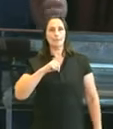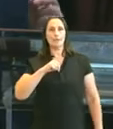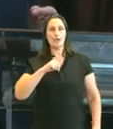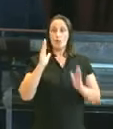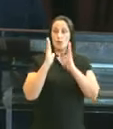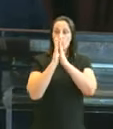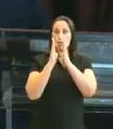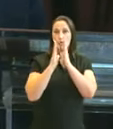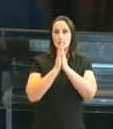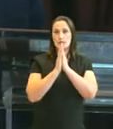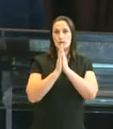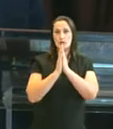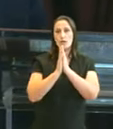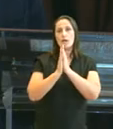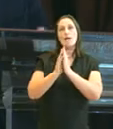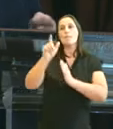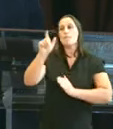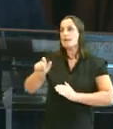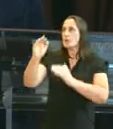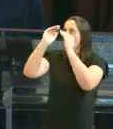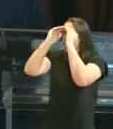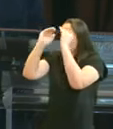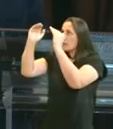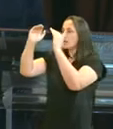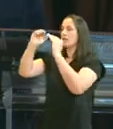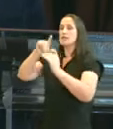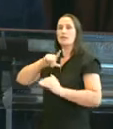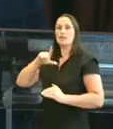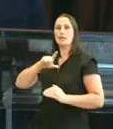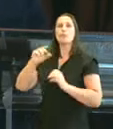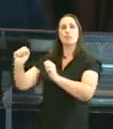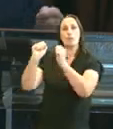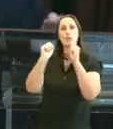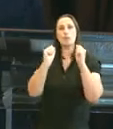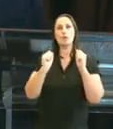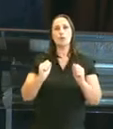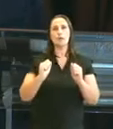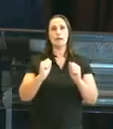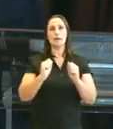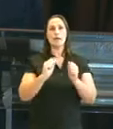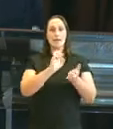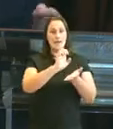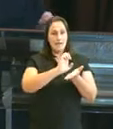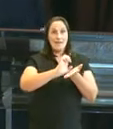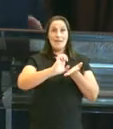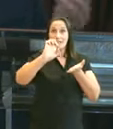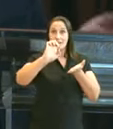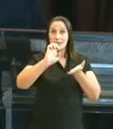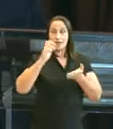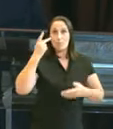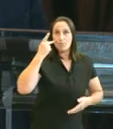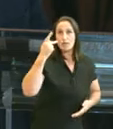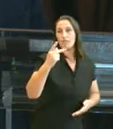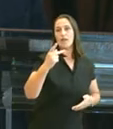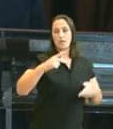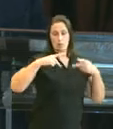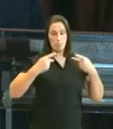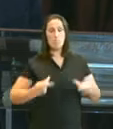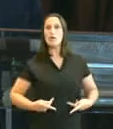oração de uma pessoa obediente a Deus tem muito poder. E o profeta Elias era um ser humano como